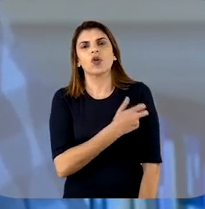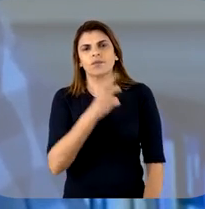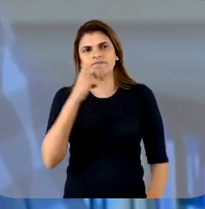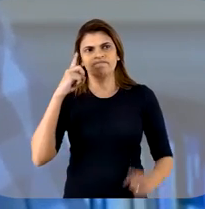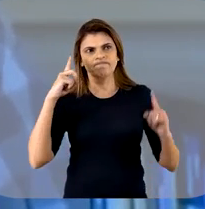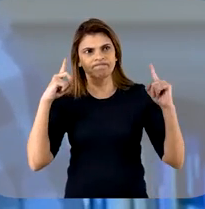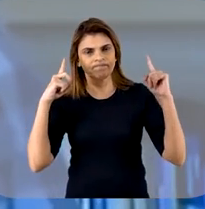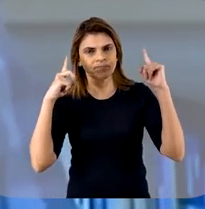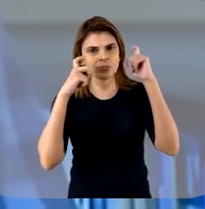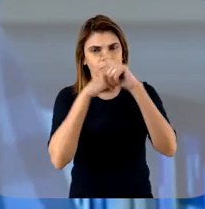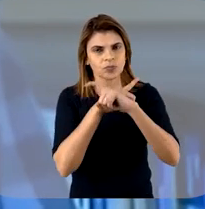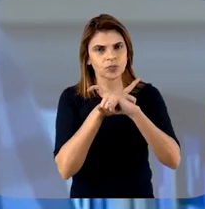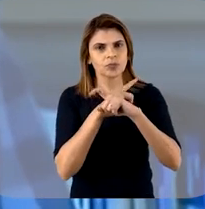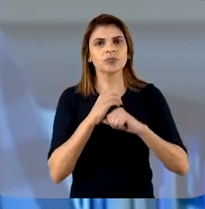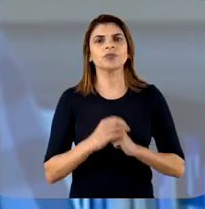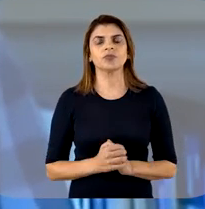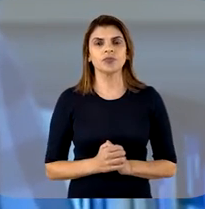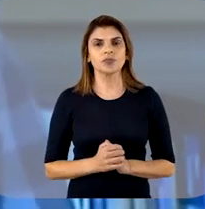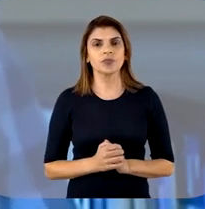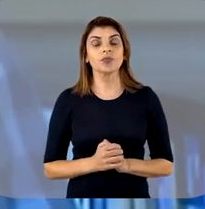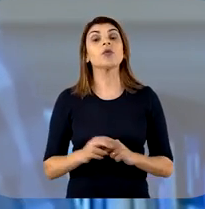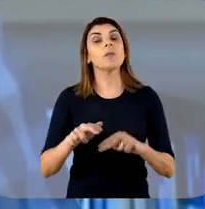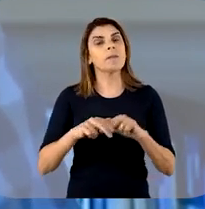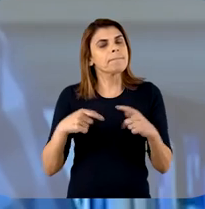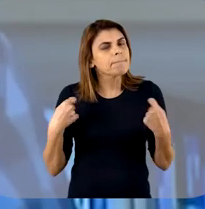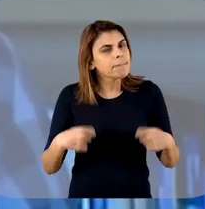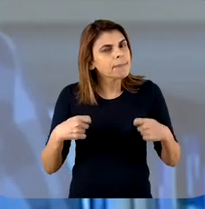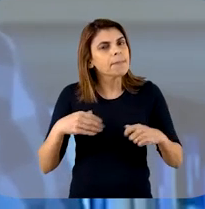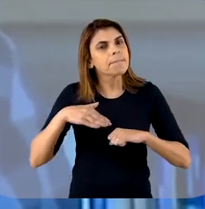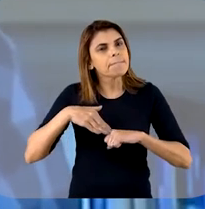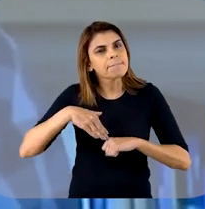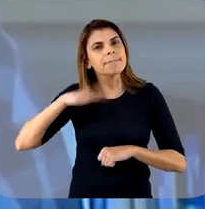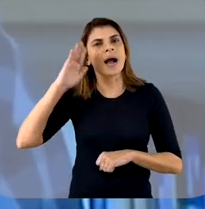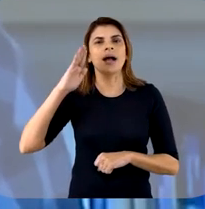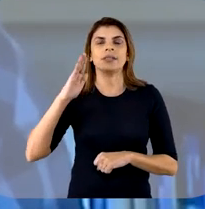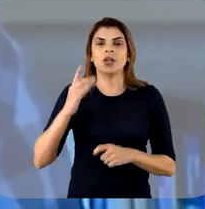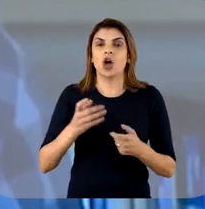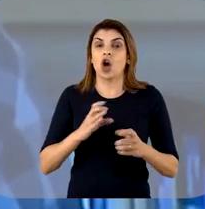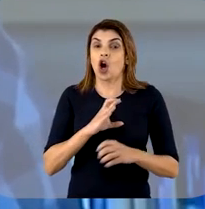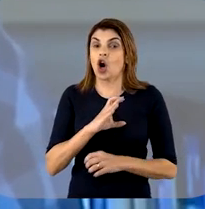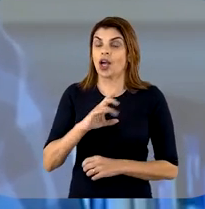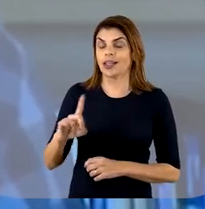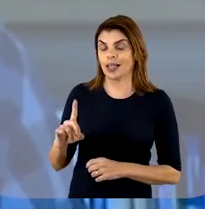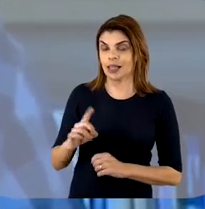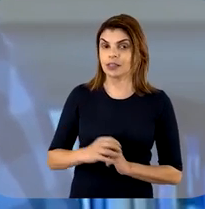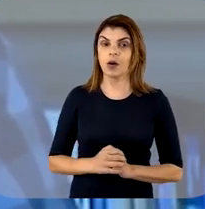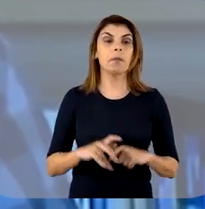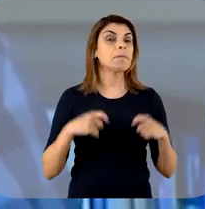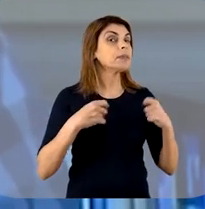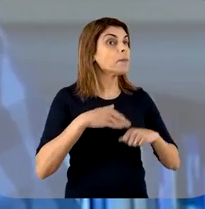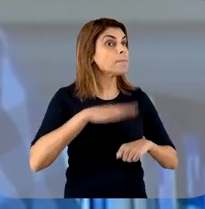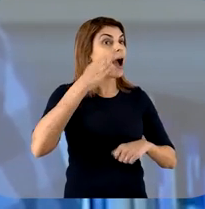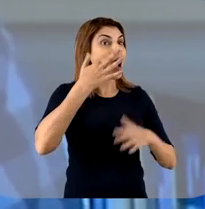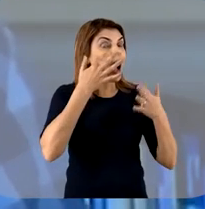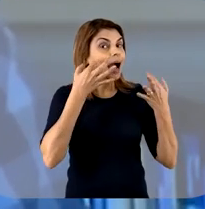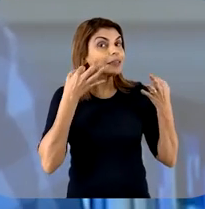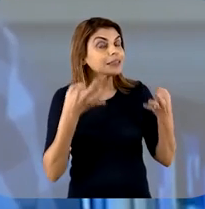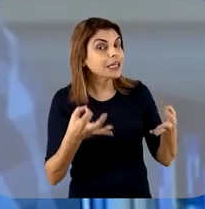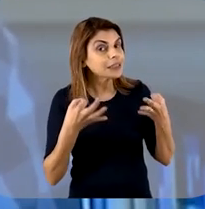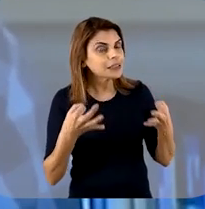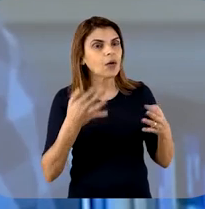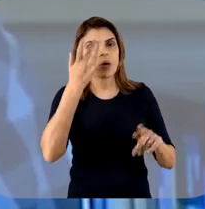complexa. Nós temos competência instalada, mas precisamos de mais coordenação. Precisamos ter mais atenção aos